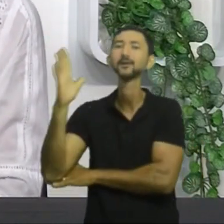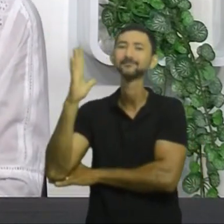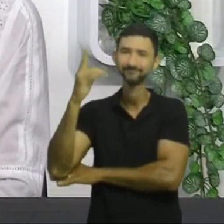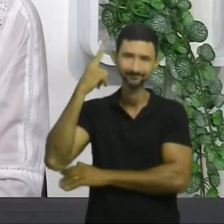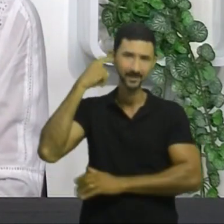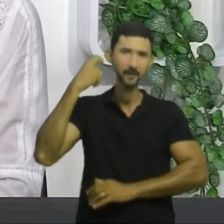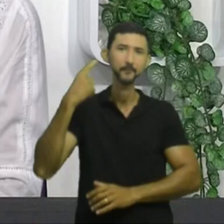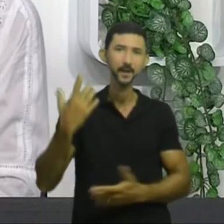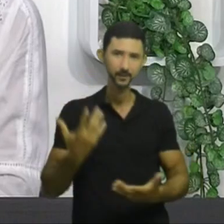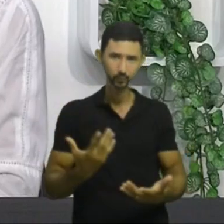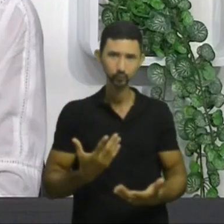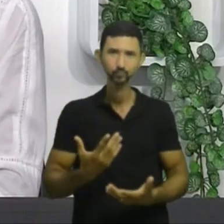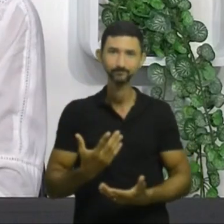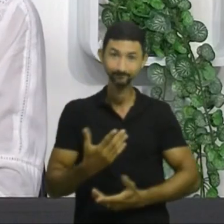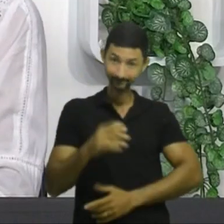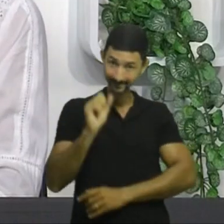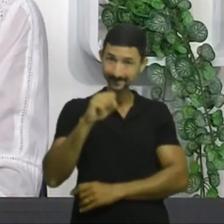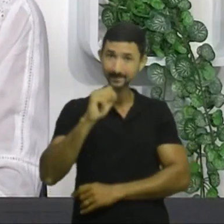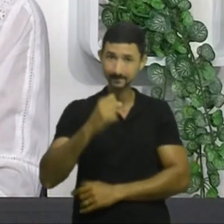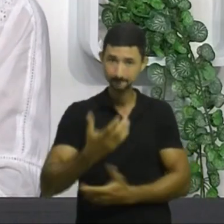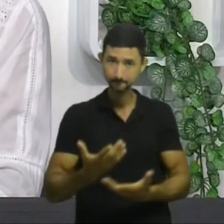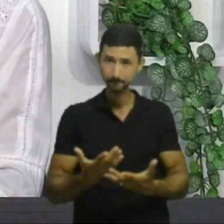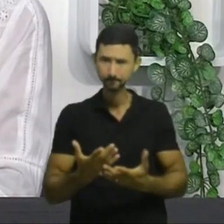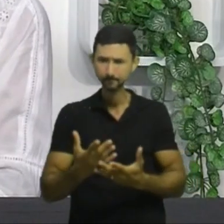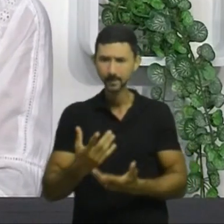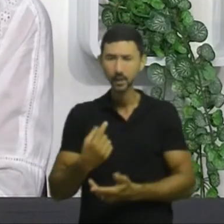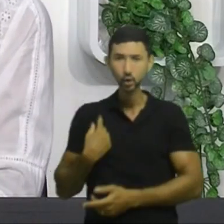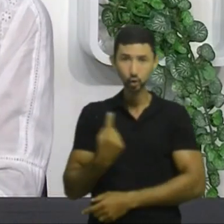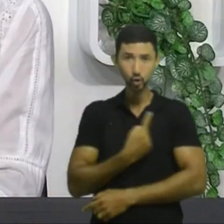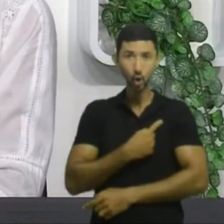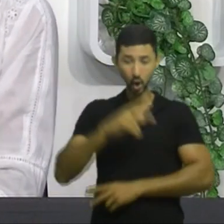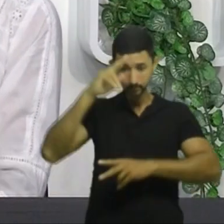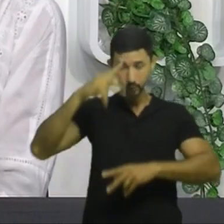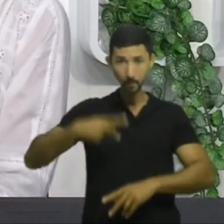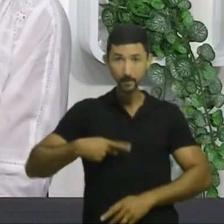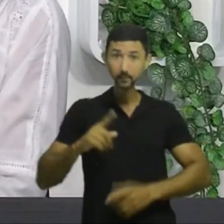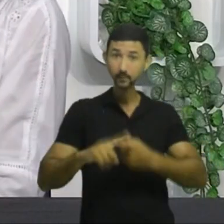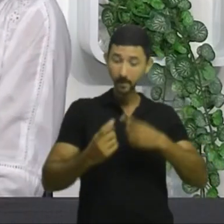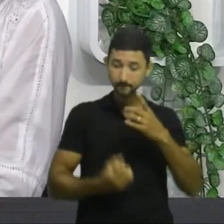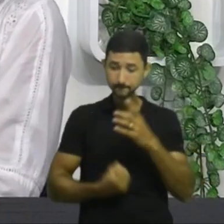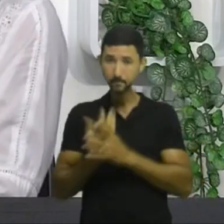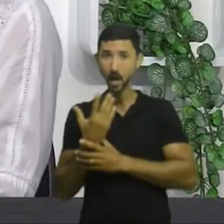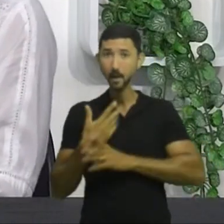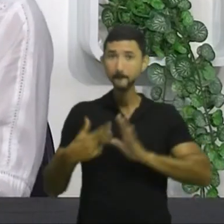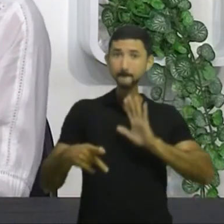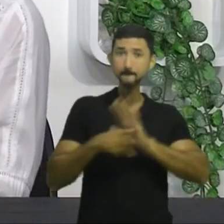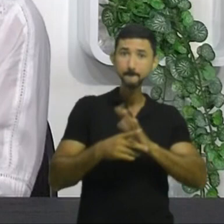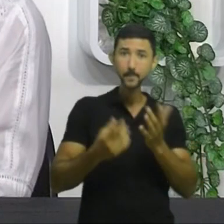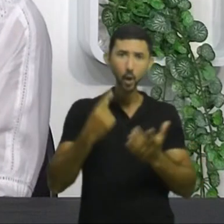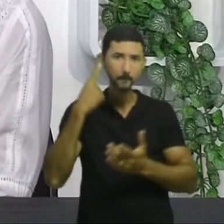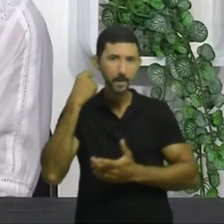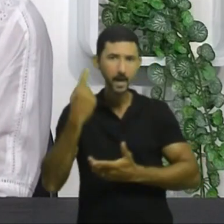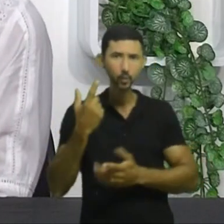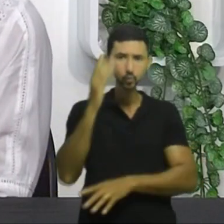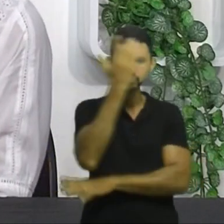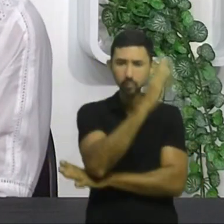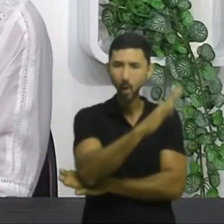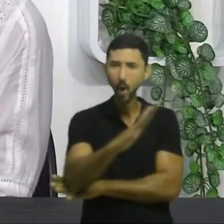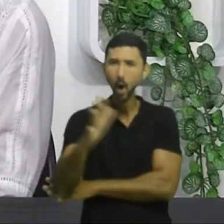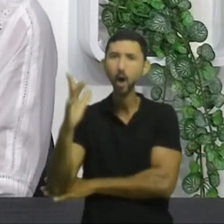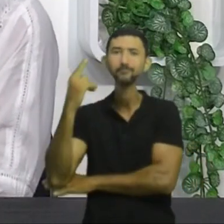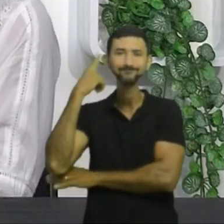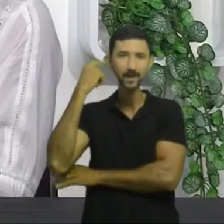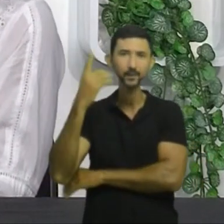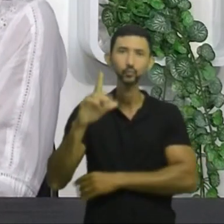fenômenos naturais, né? Que como nós, humanos, produzimos, a nossa linda natureza faz,